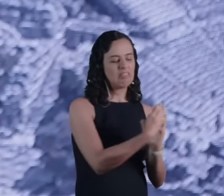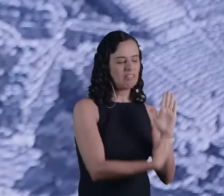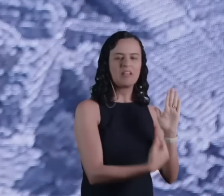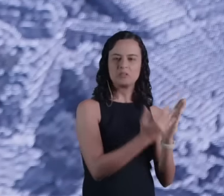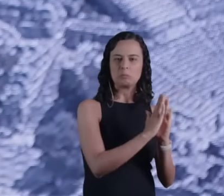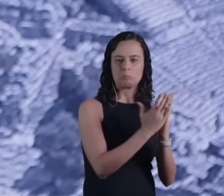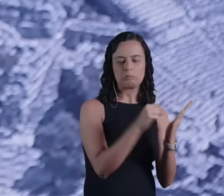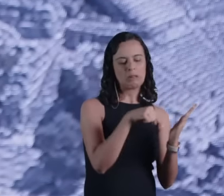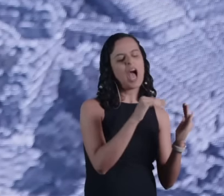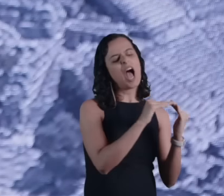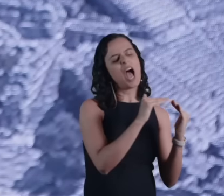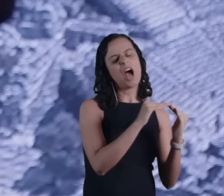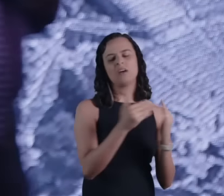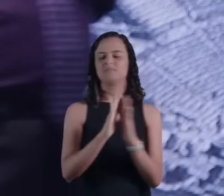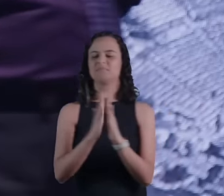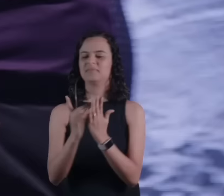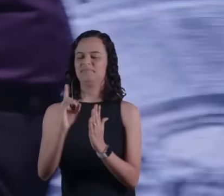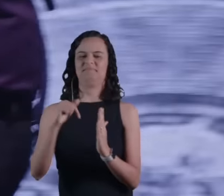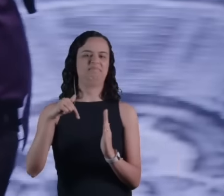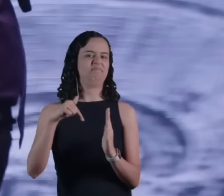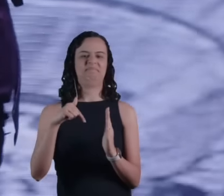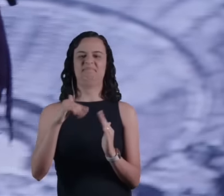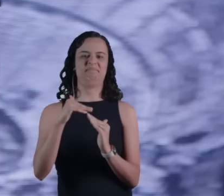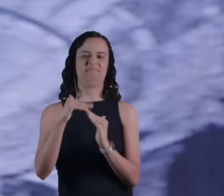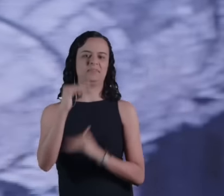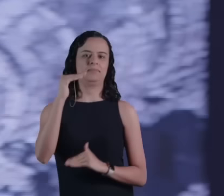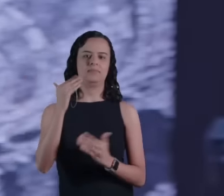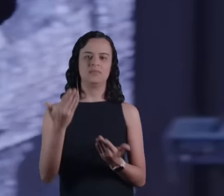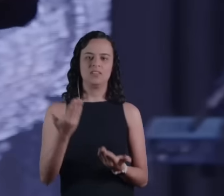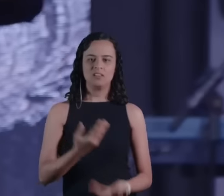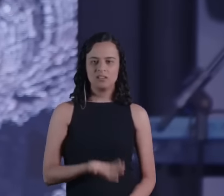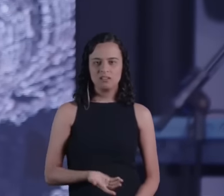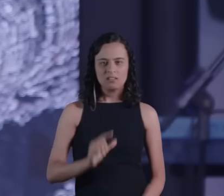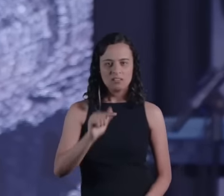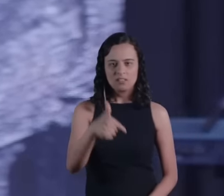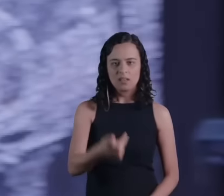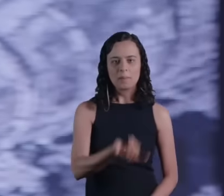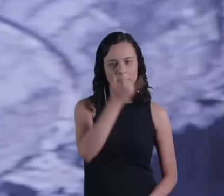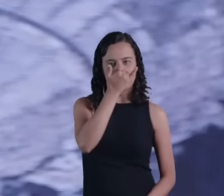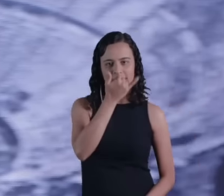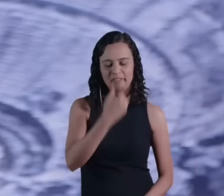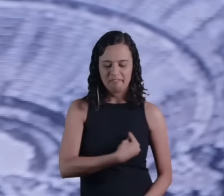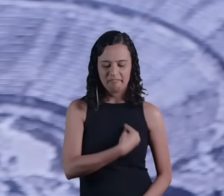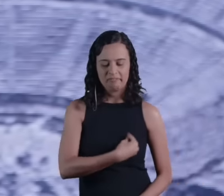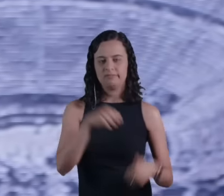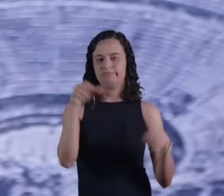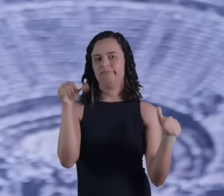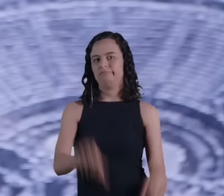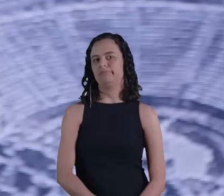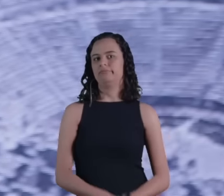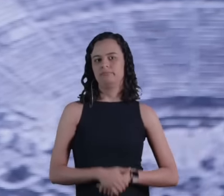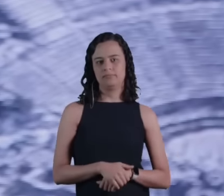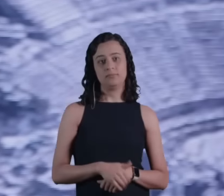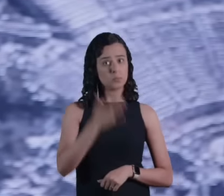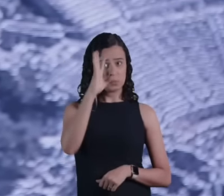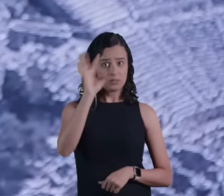depois vive uma vida miserável e não sabe por quê. Porque ou você entende